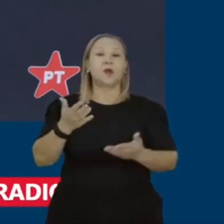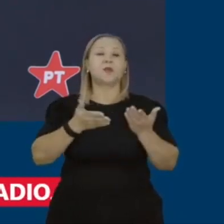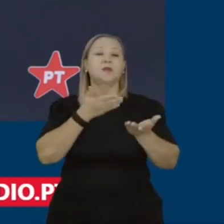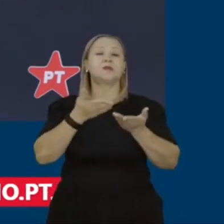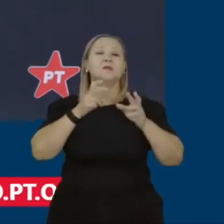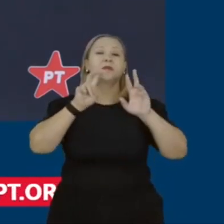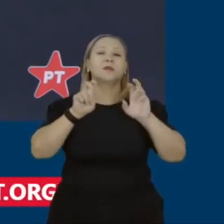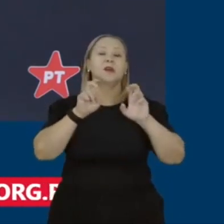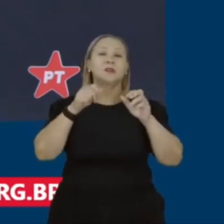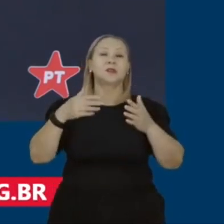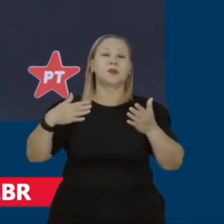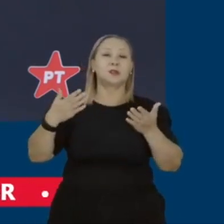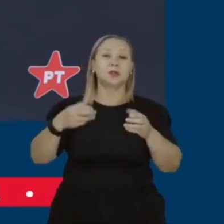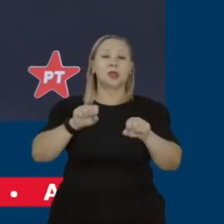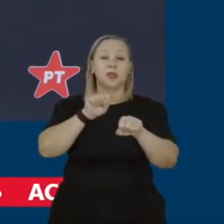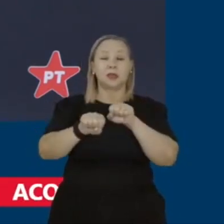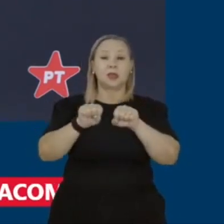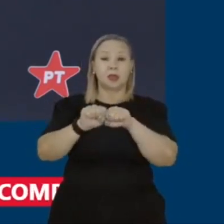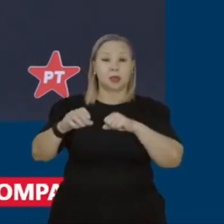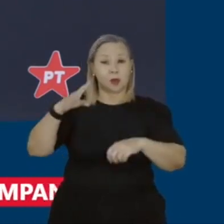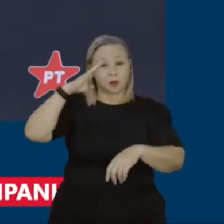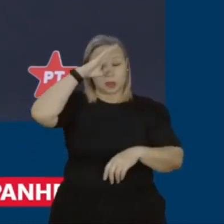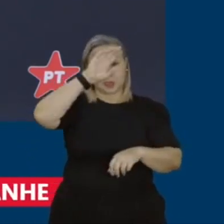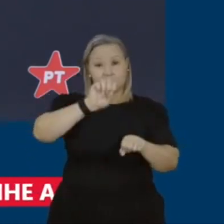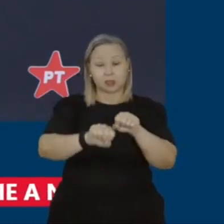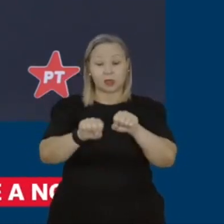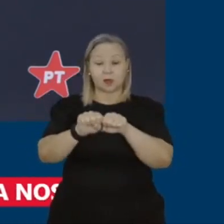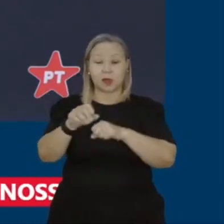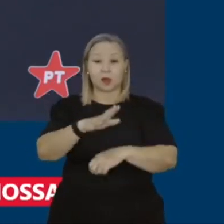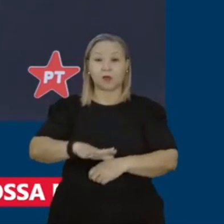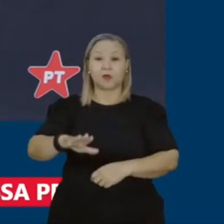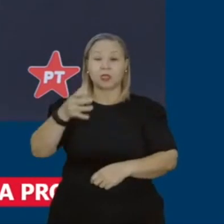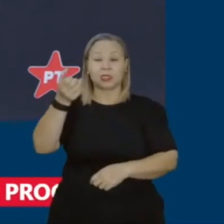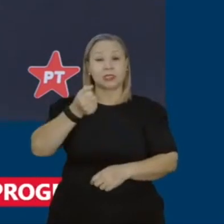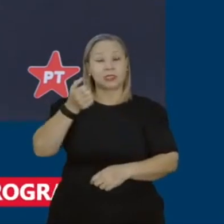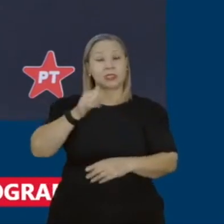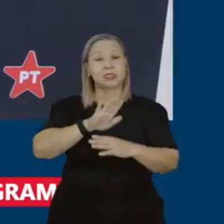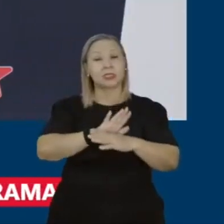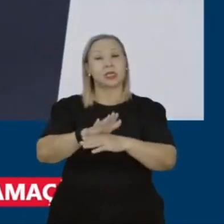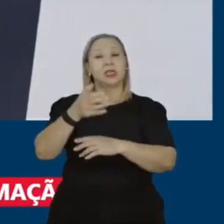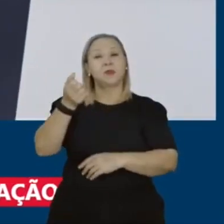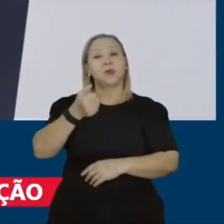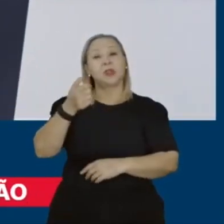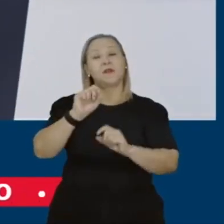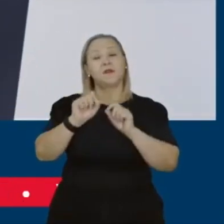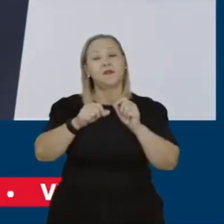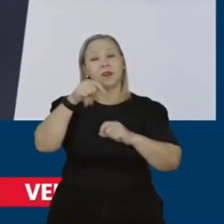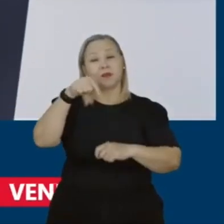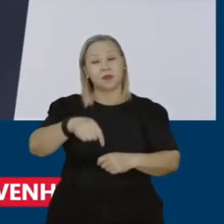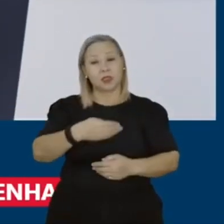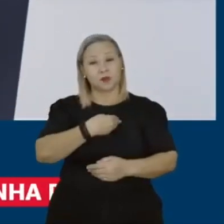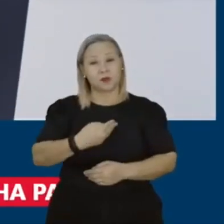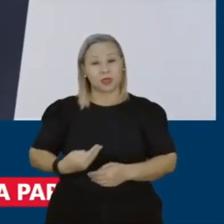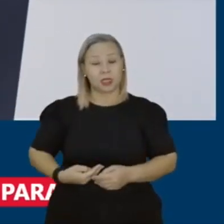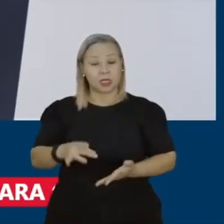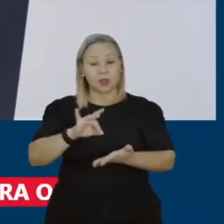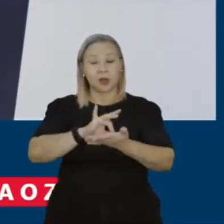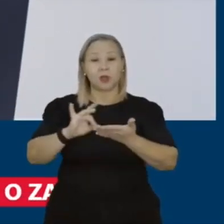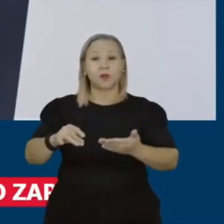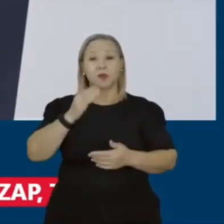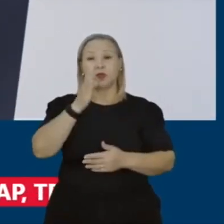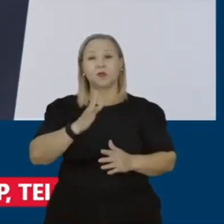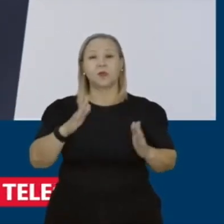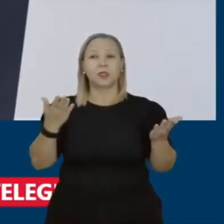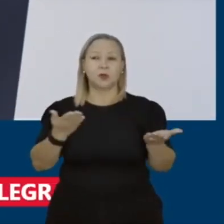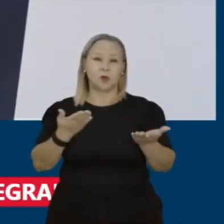de derrotar o Bolsonaro, mas de derrotar todos aqueles que se beneficiam deste governo. Quem são os inimigos do Brasil